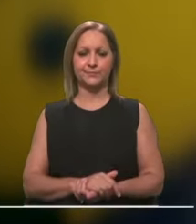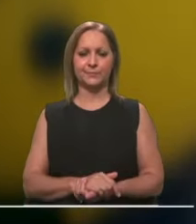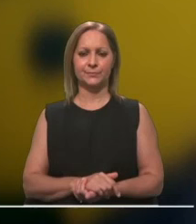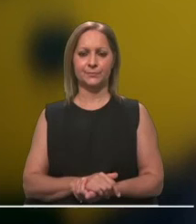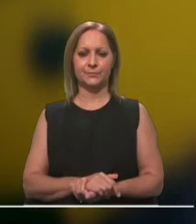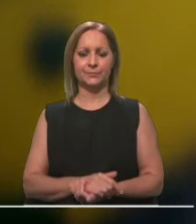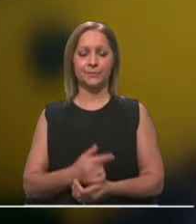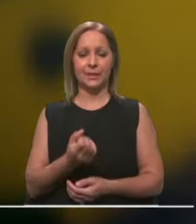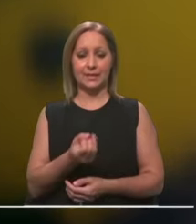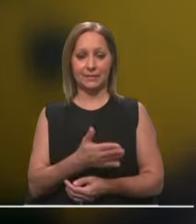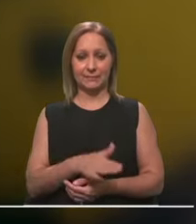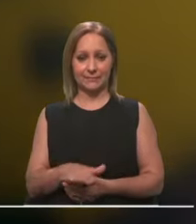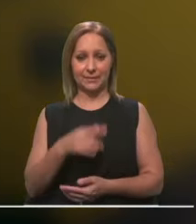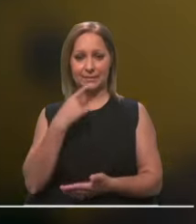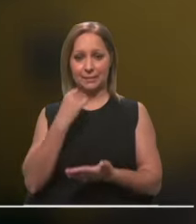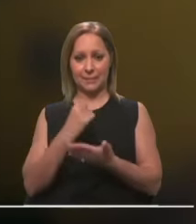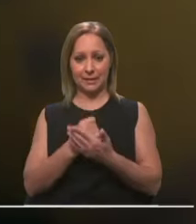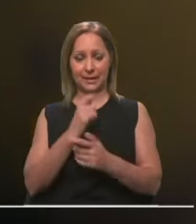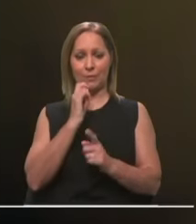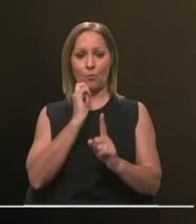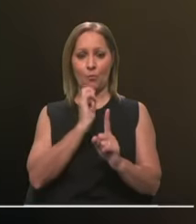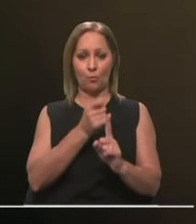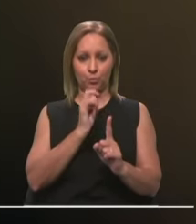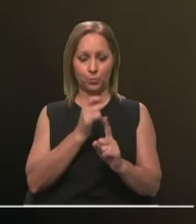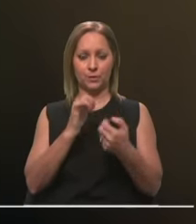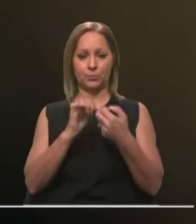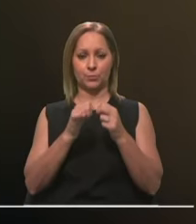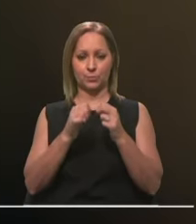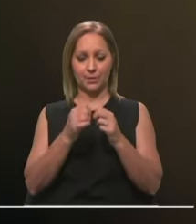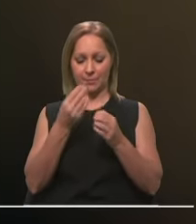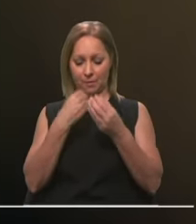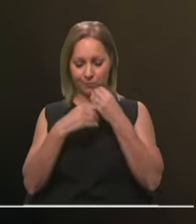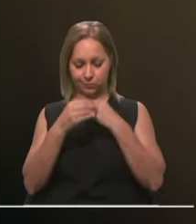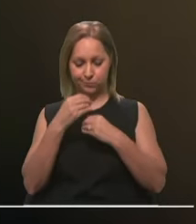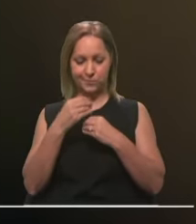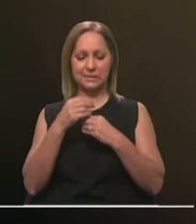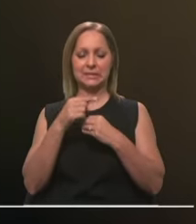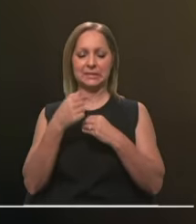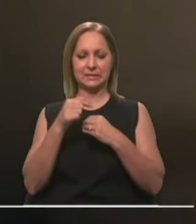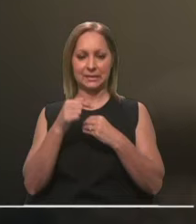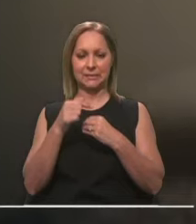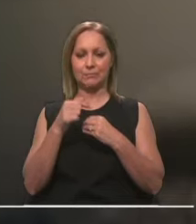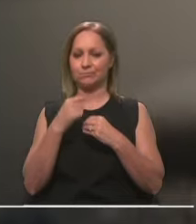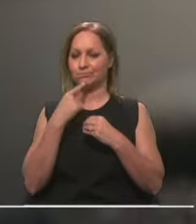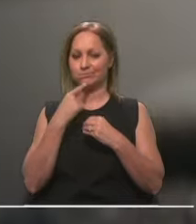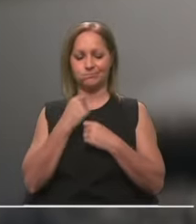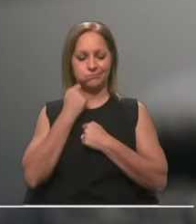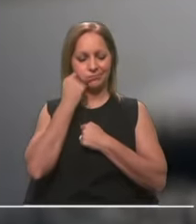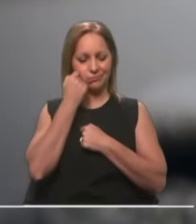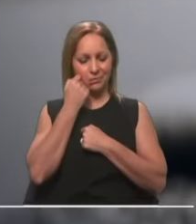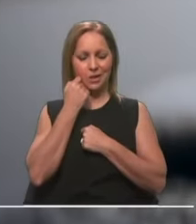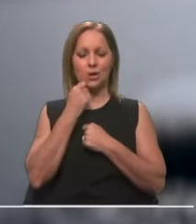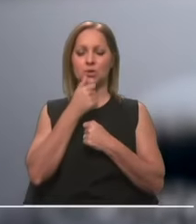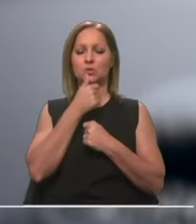Com uma infância marcada por bullying e distúrbios alimentares, a jovem viu-se a entrar numa espiral de dor e